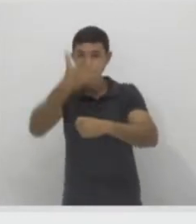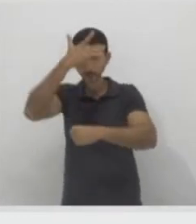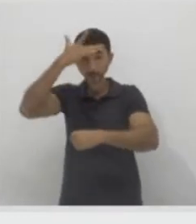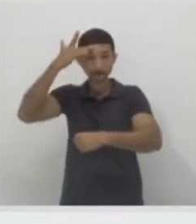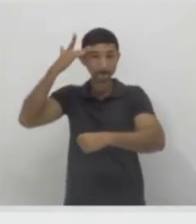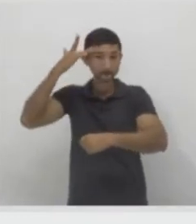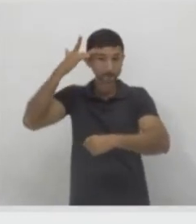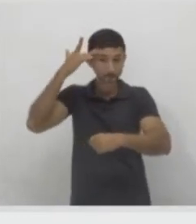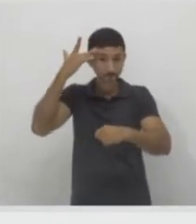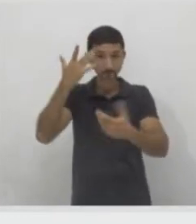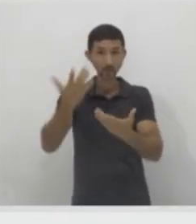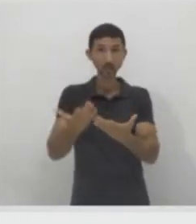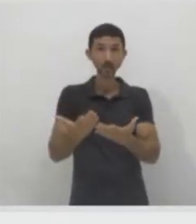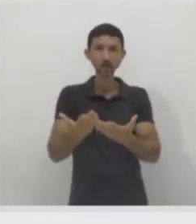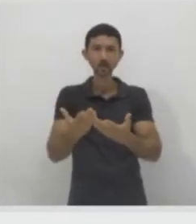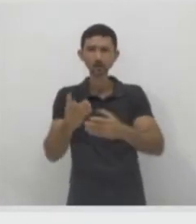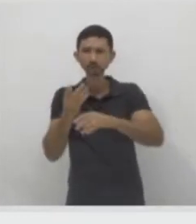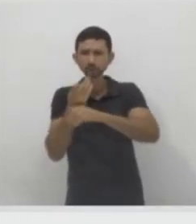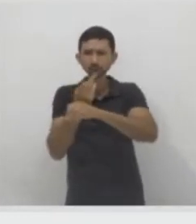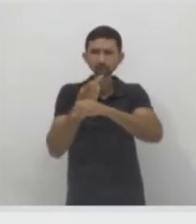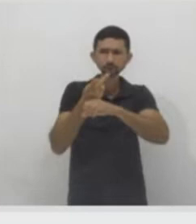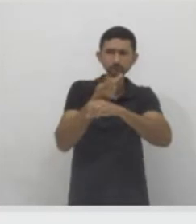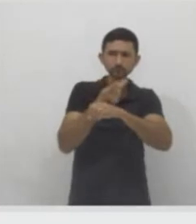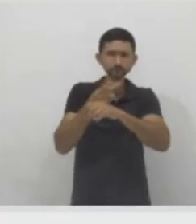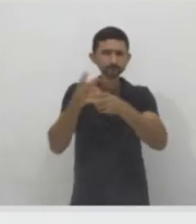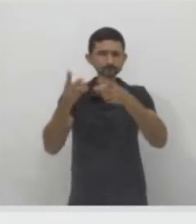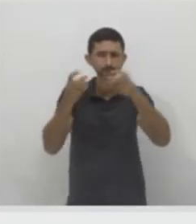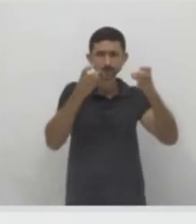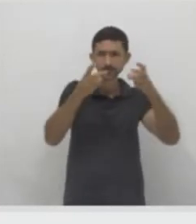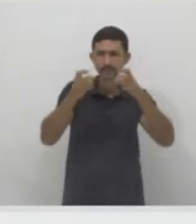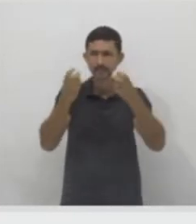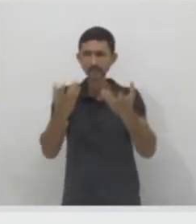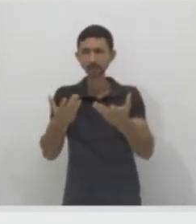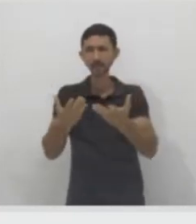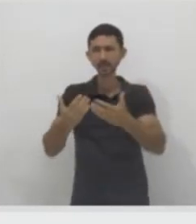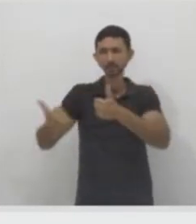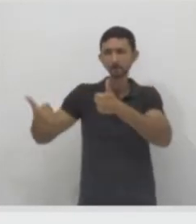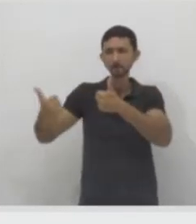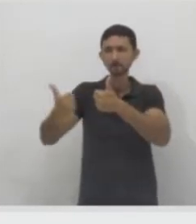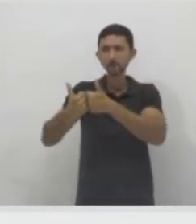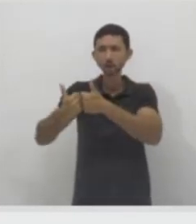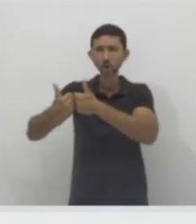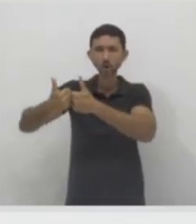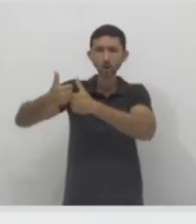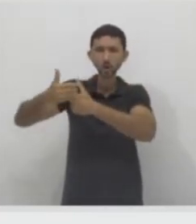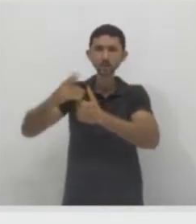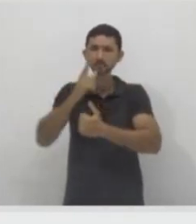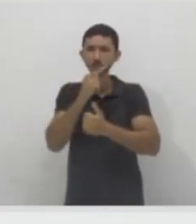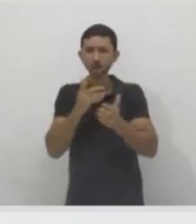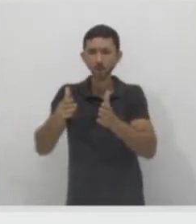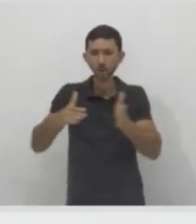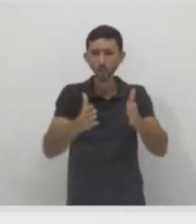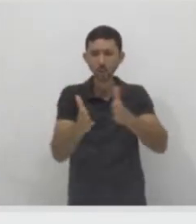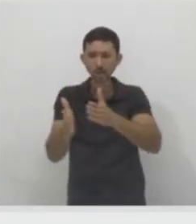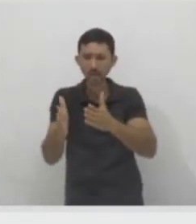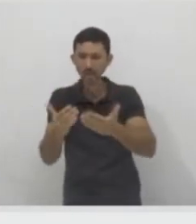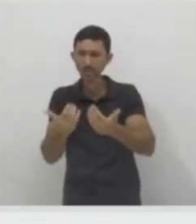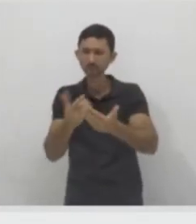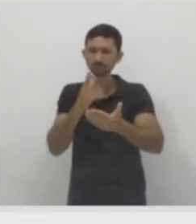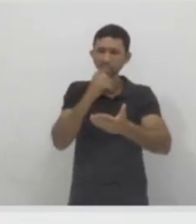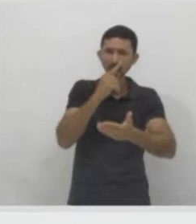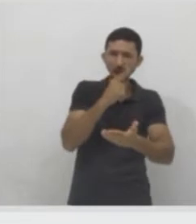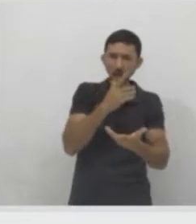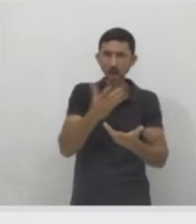a observar que ele poderia, ali próximo aos rios, onde tinha a água, ele já poderia